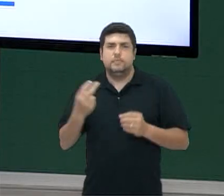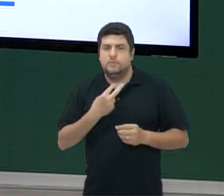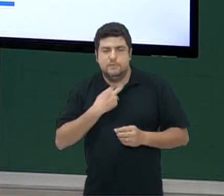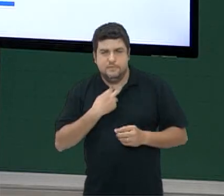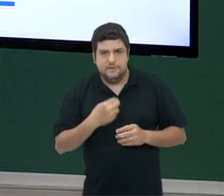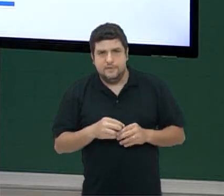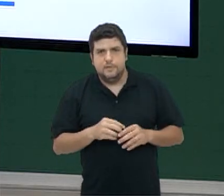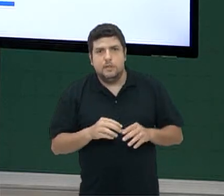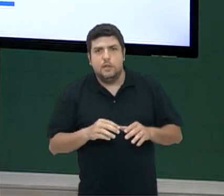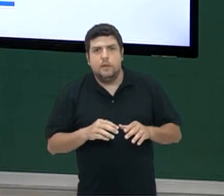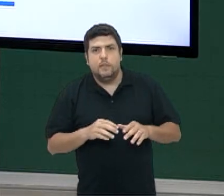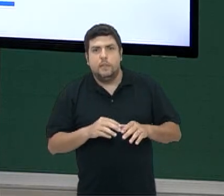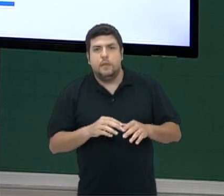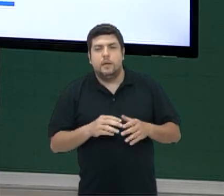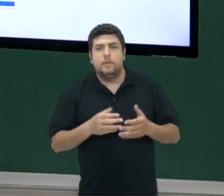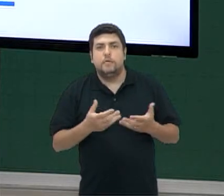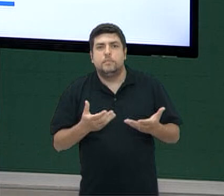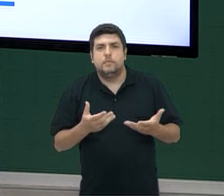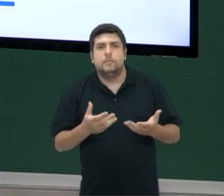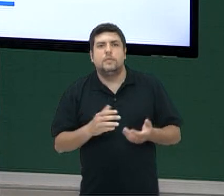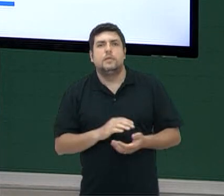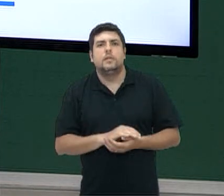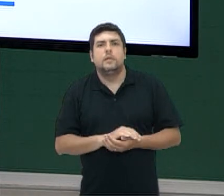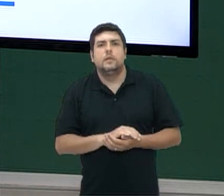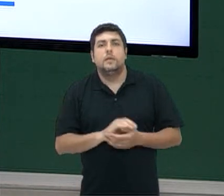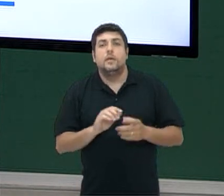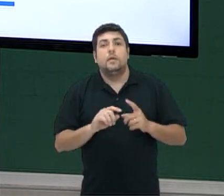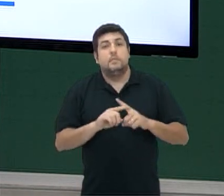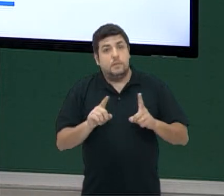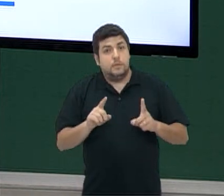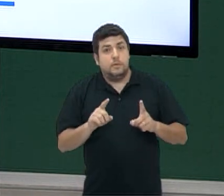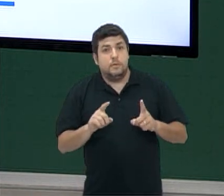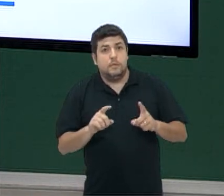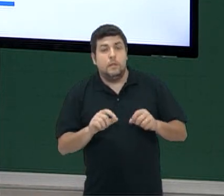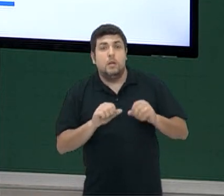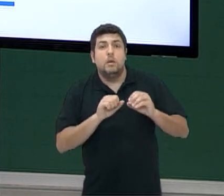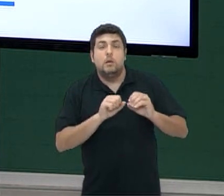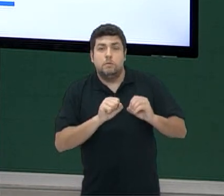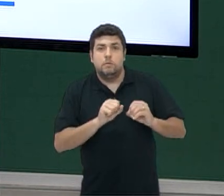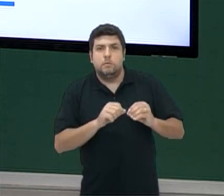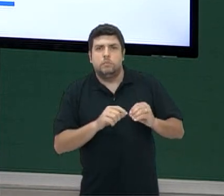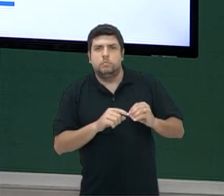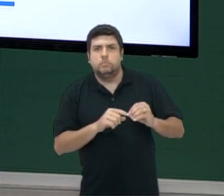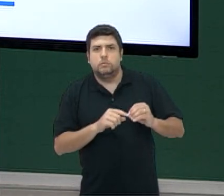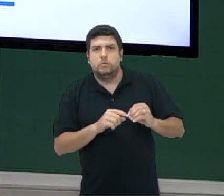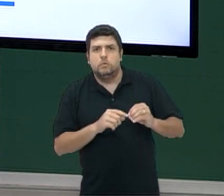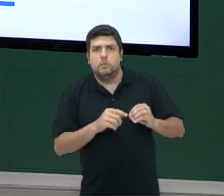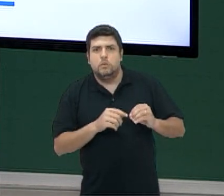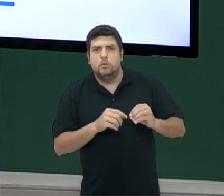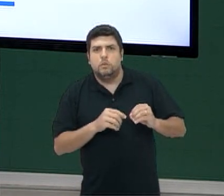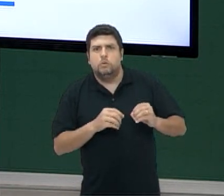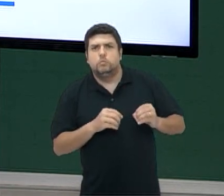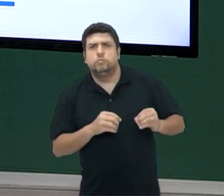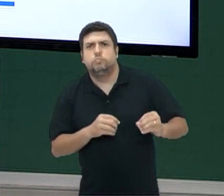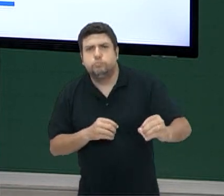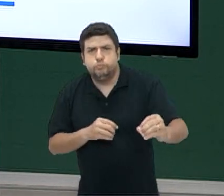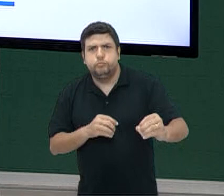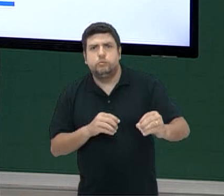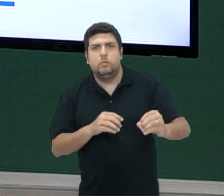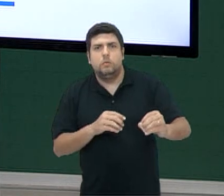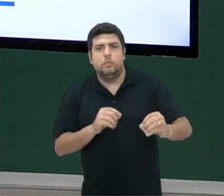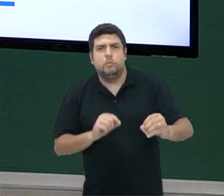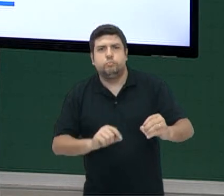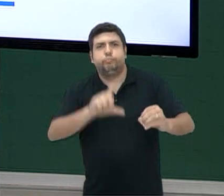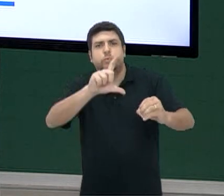posso desaparecer com ela, mas eu posso aumentar ou diminuir com ela, ou seja, eu posso variá-la. E para isso eu preciso